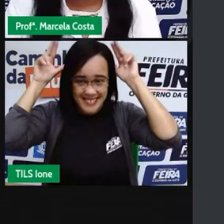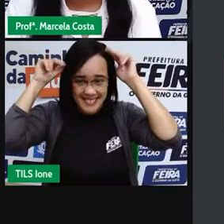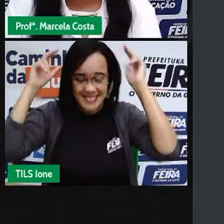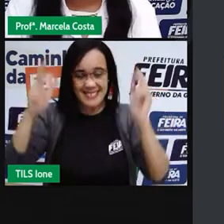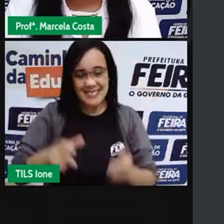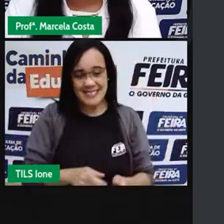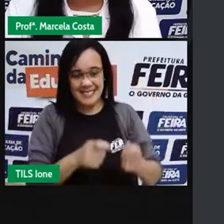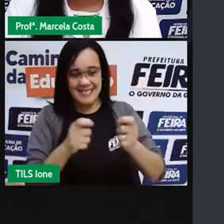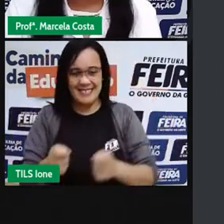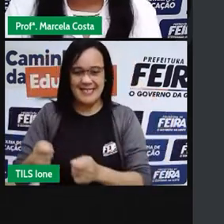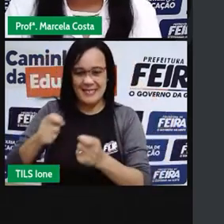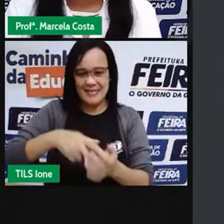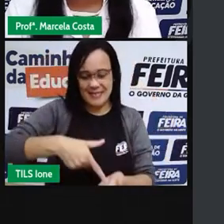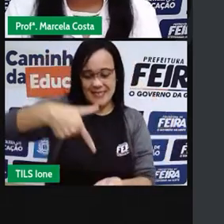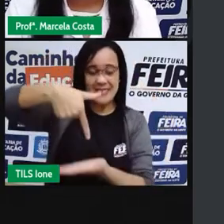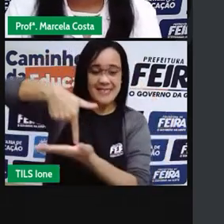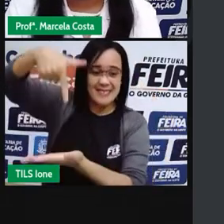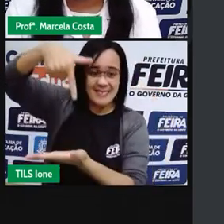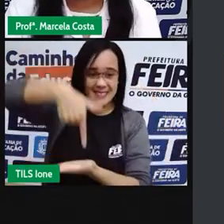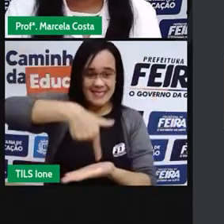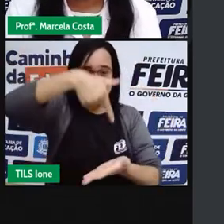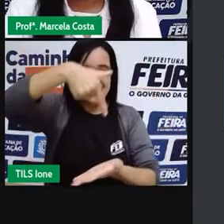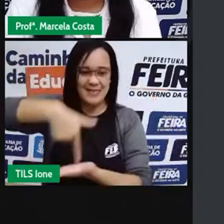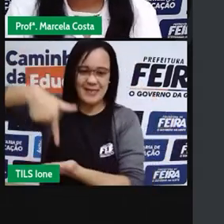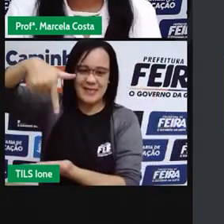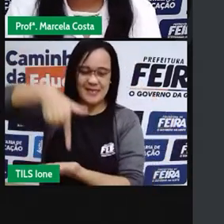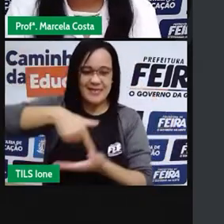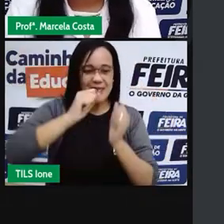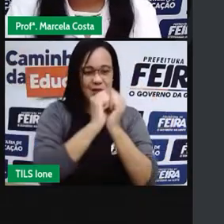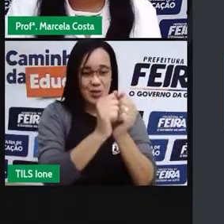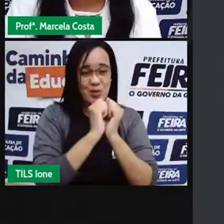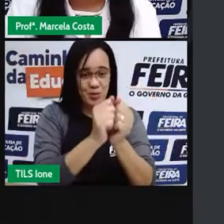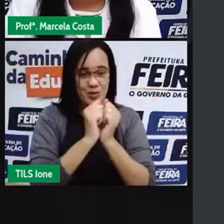conduzindo em desembaladas corridas pelo chão.